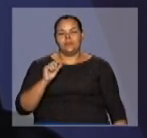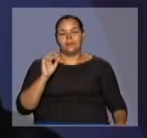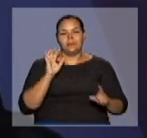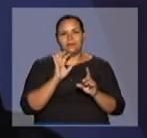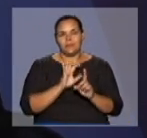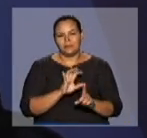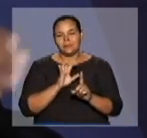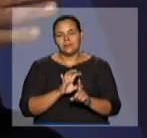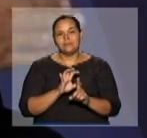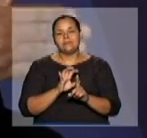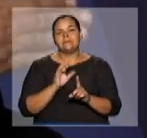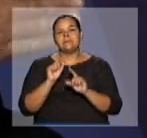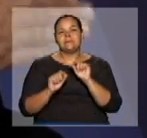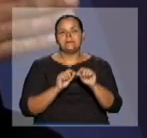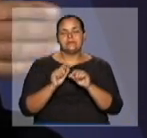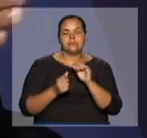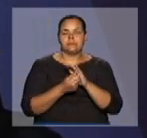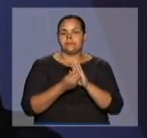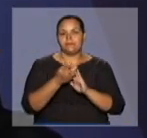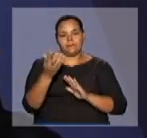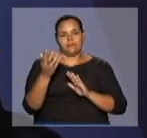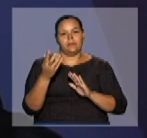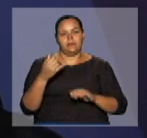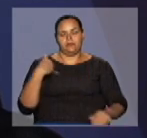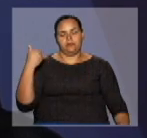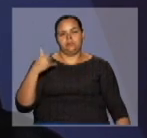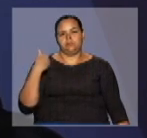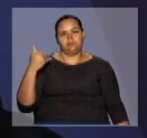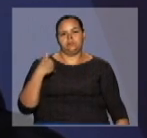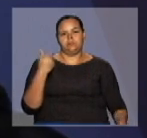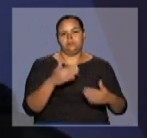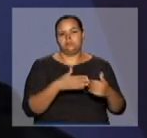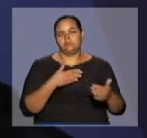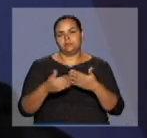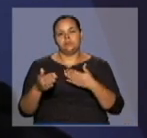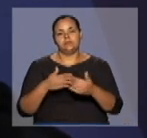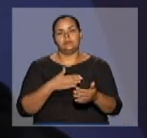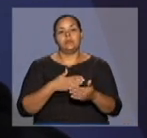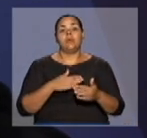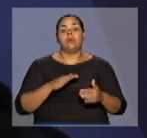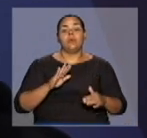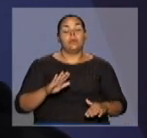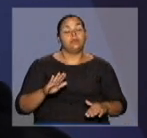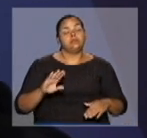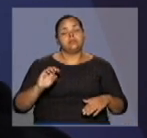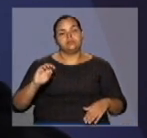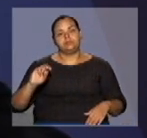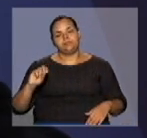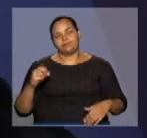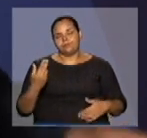vai afetar as várias faixas etárias. Não vai haver um